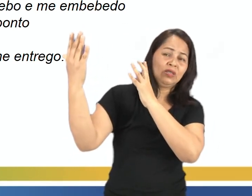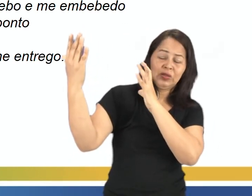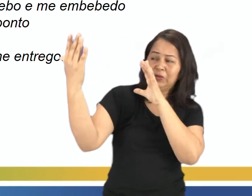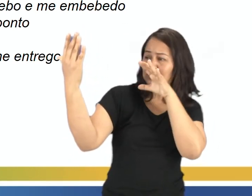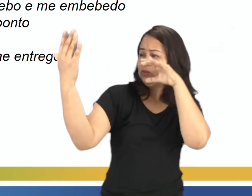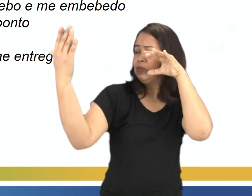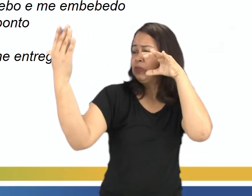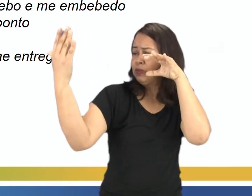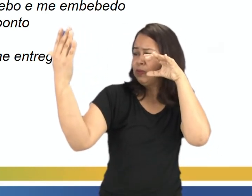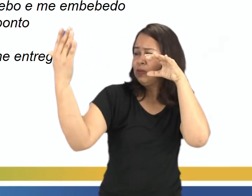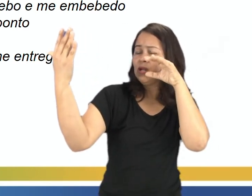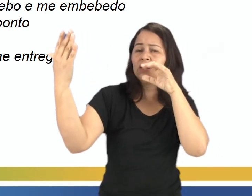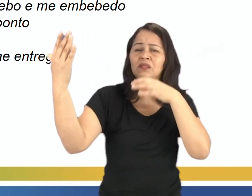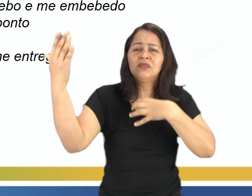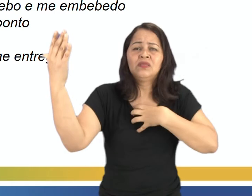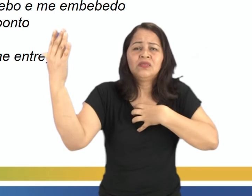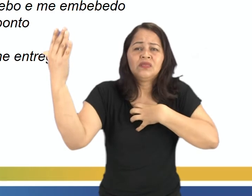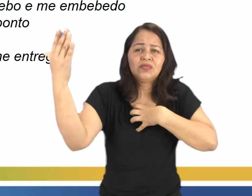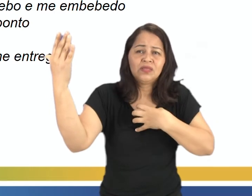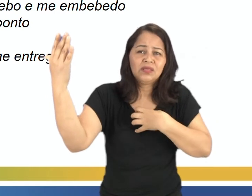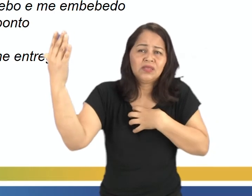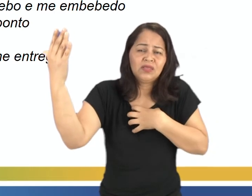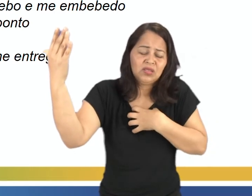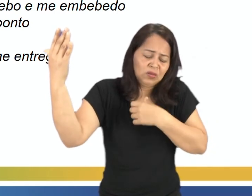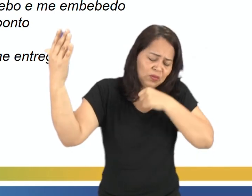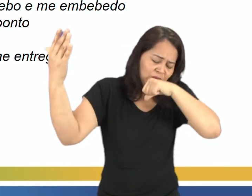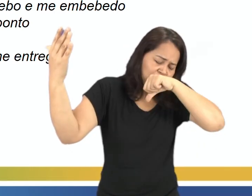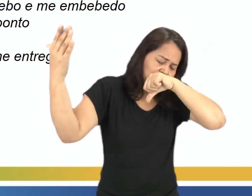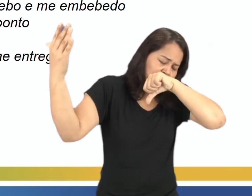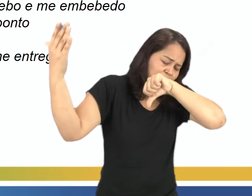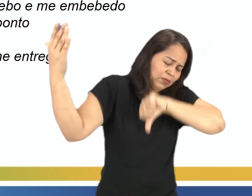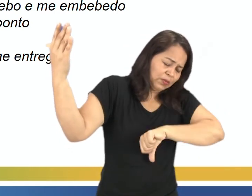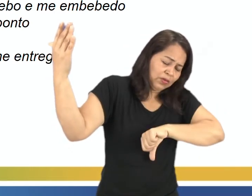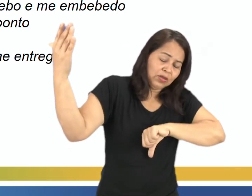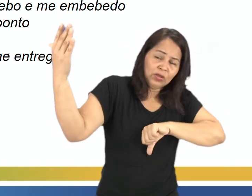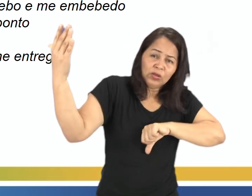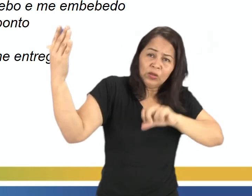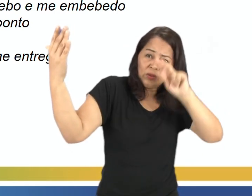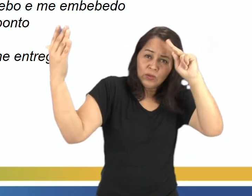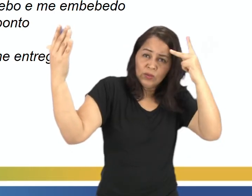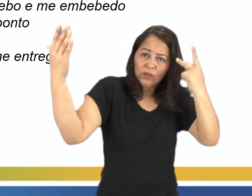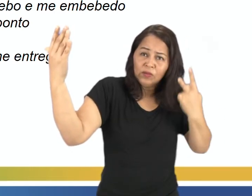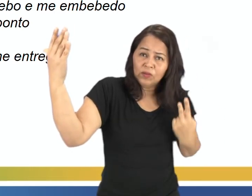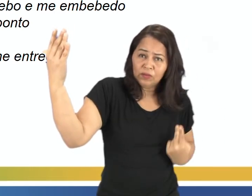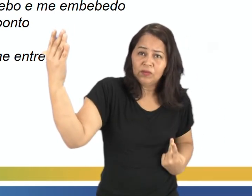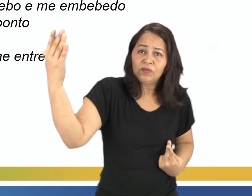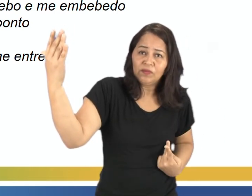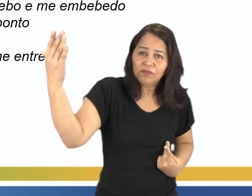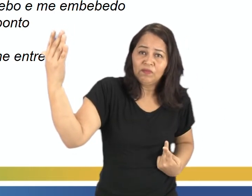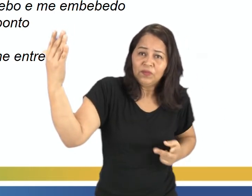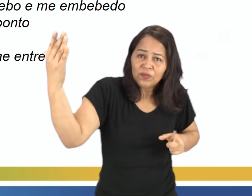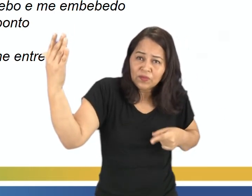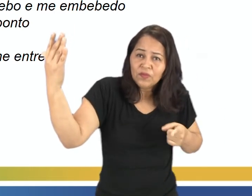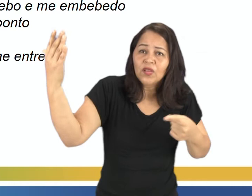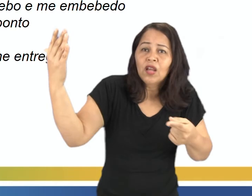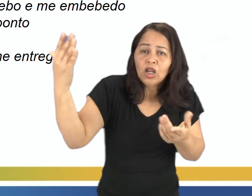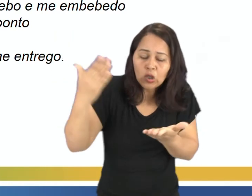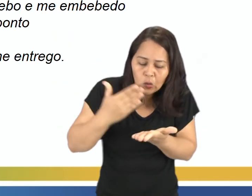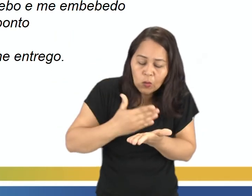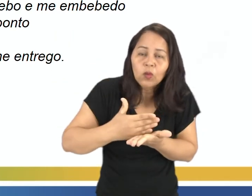visão deles, sinto-me a miséria concebida como um eterno, como um eterno